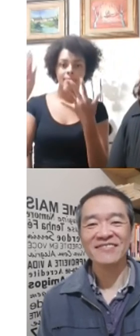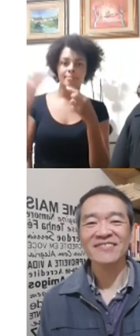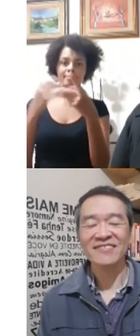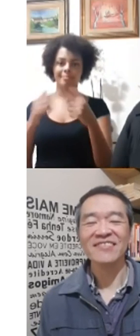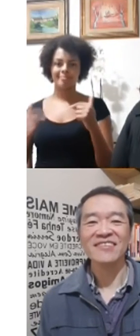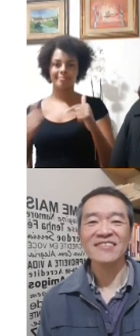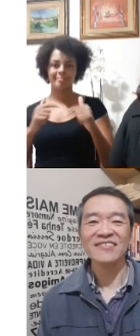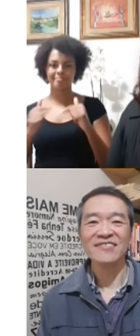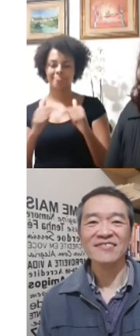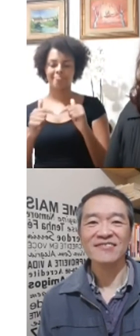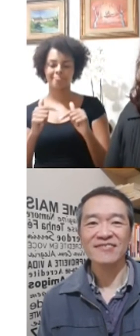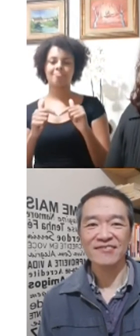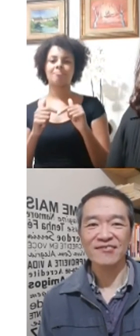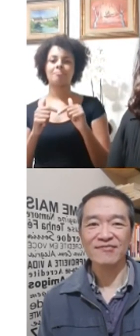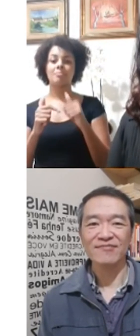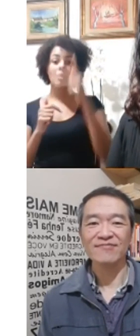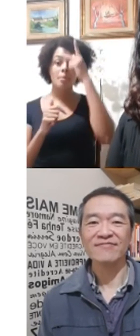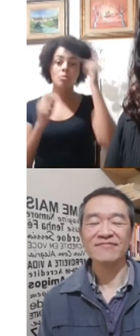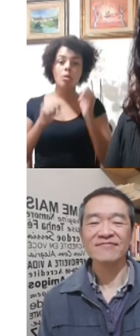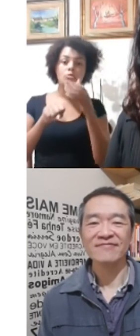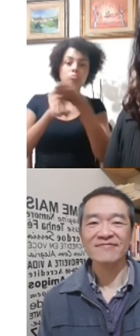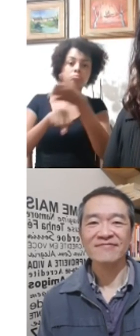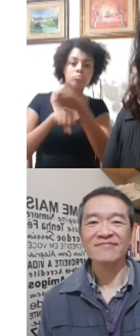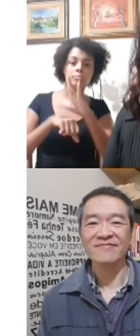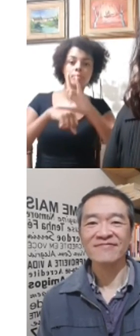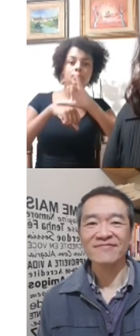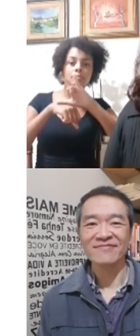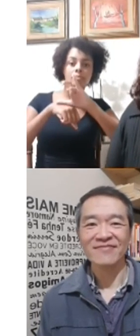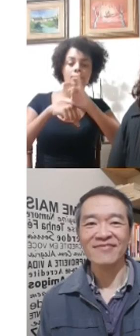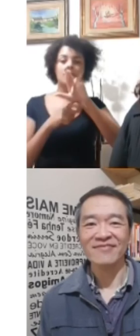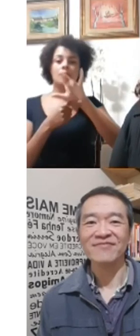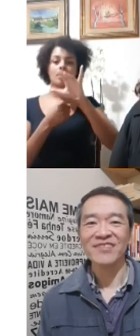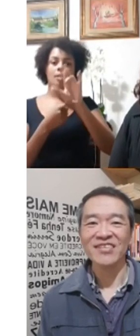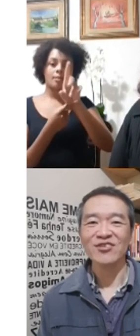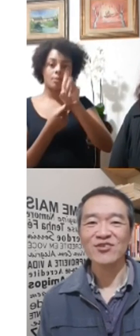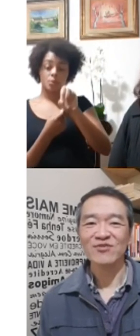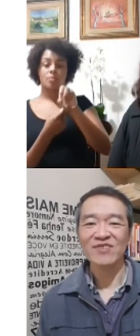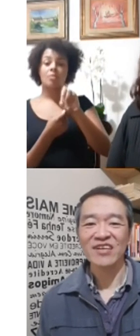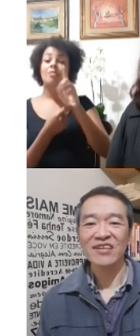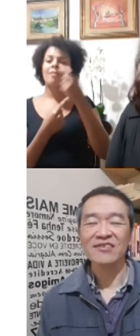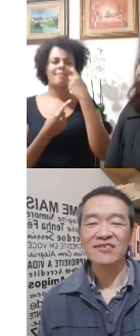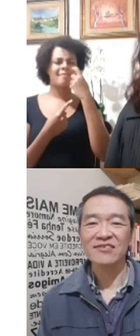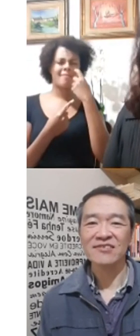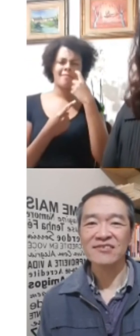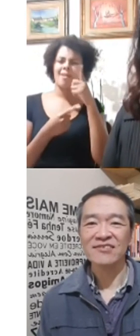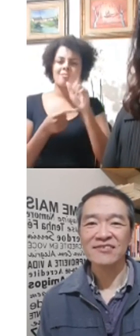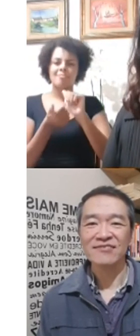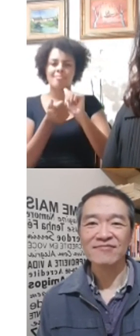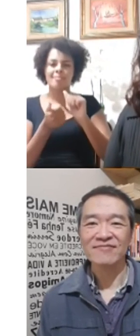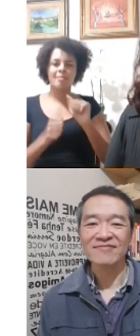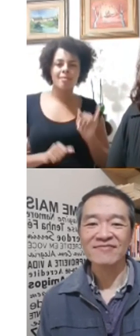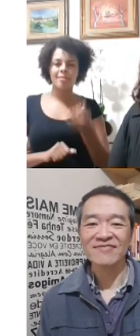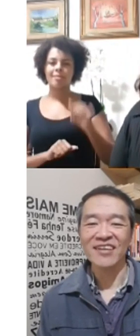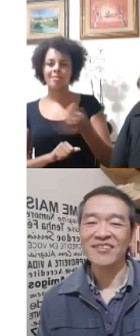trabalho. O pessoal aí que puder entrar no Instagram do Ricardo Shimozakai, vai ver as peripécias todas que ele faz,